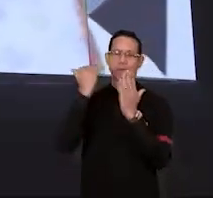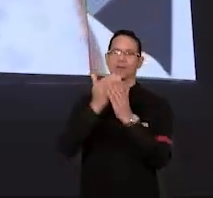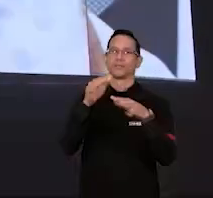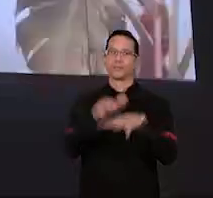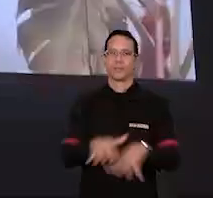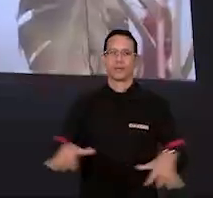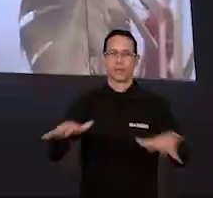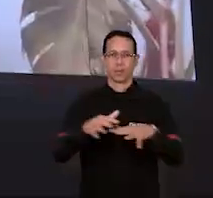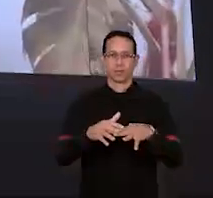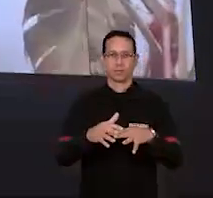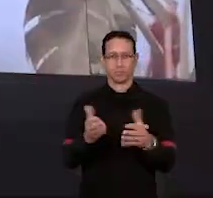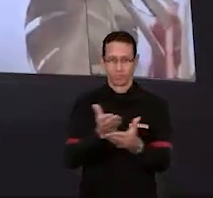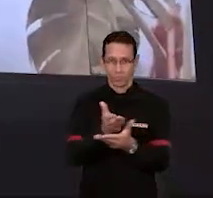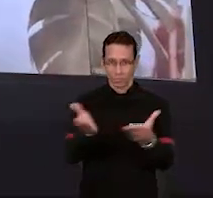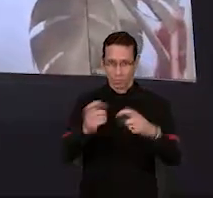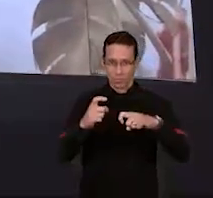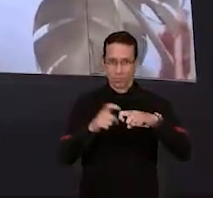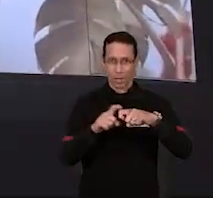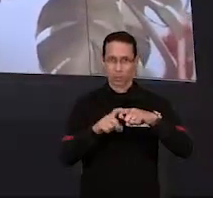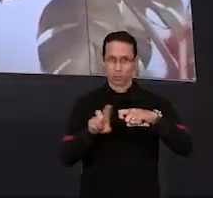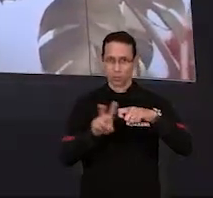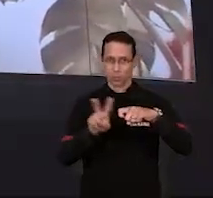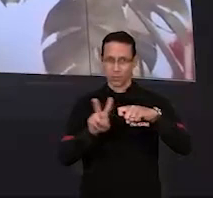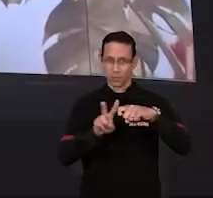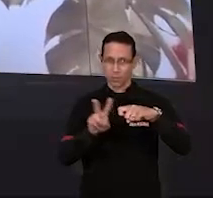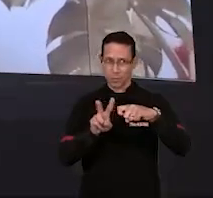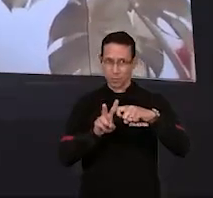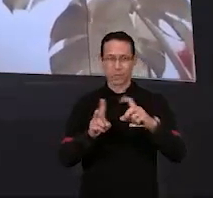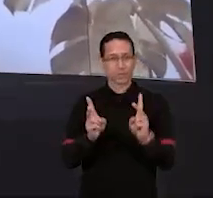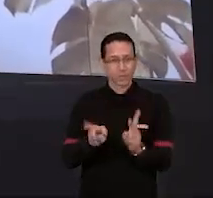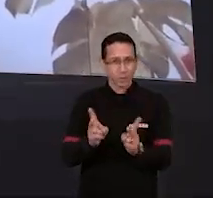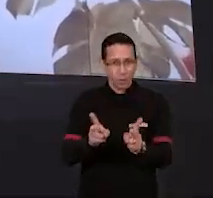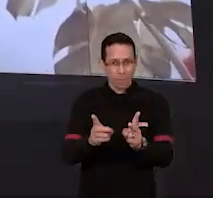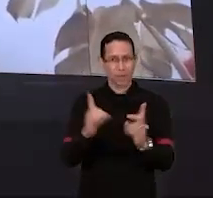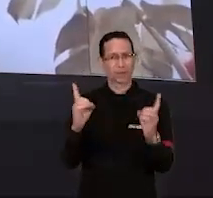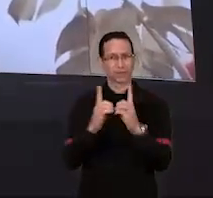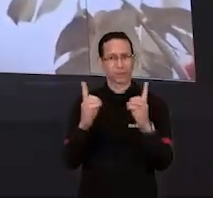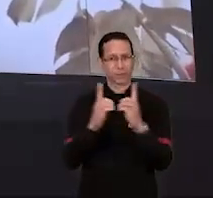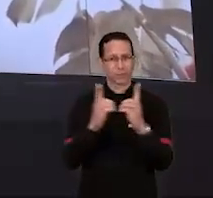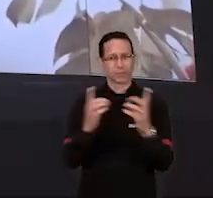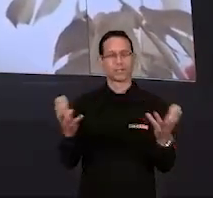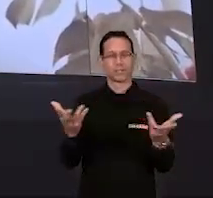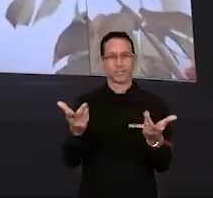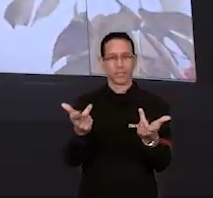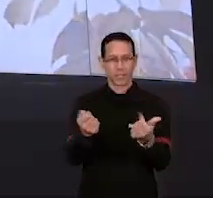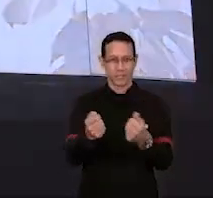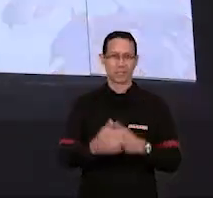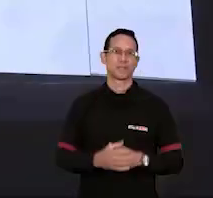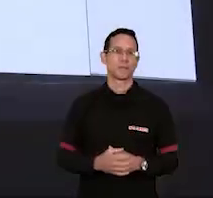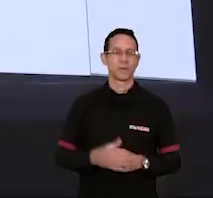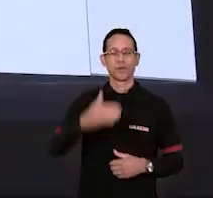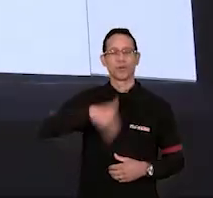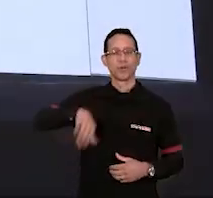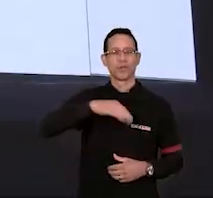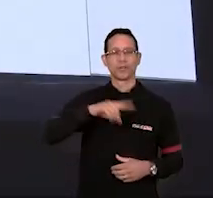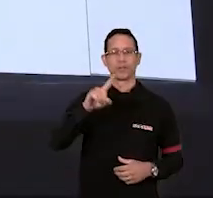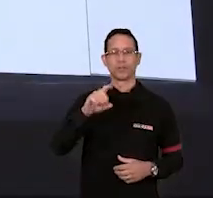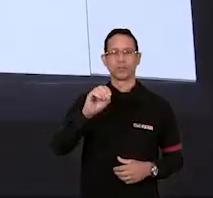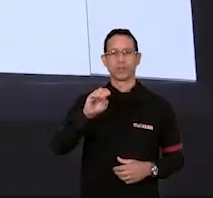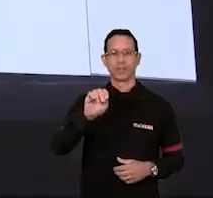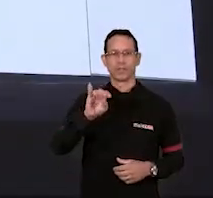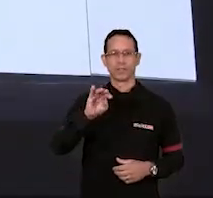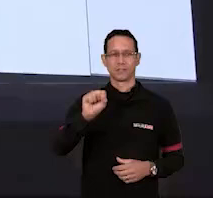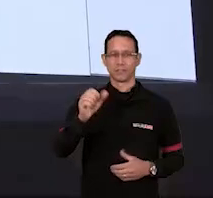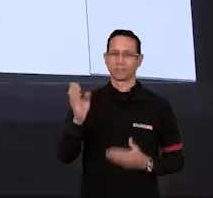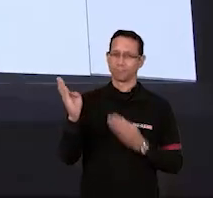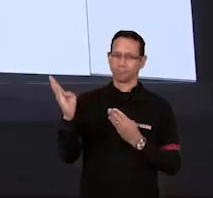mercado. Você, médico veterinário, levando sempre um atendimento com excelência. Nós da Zoetis oferecendo